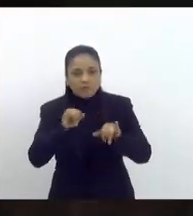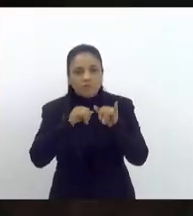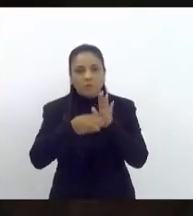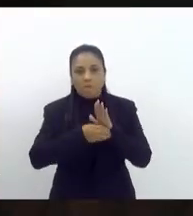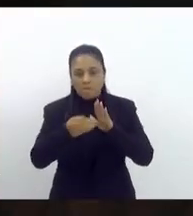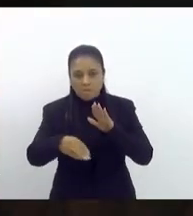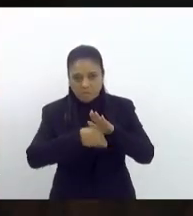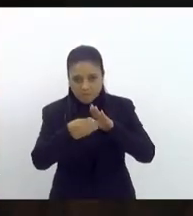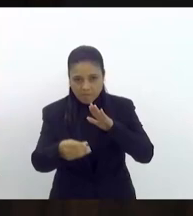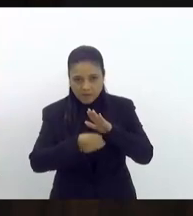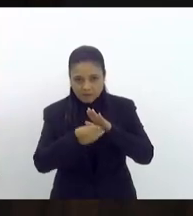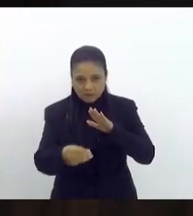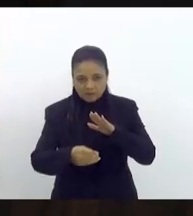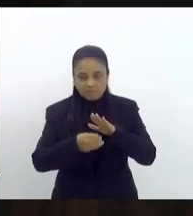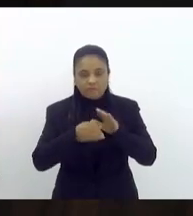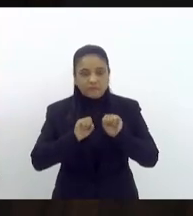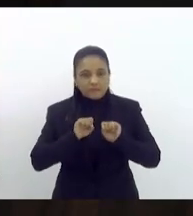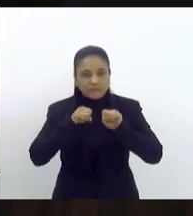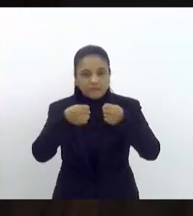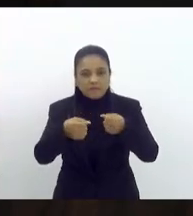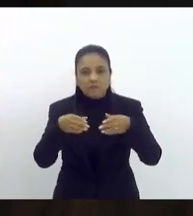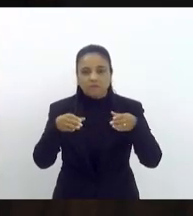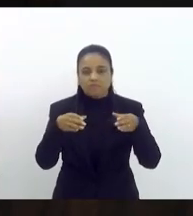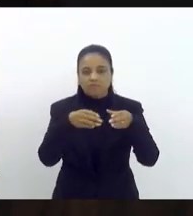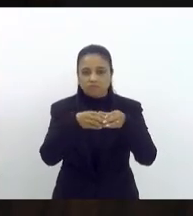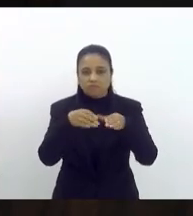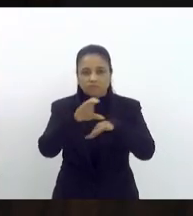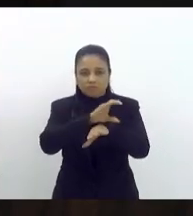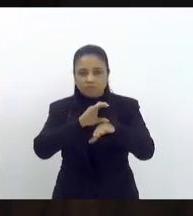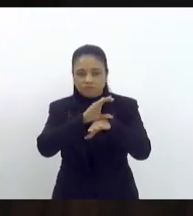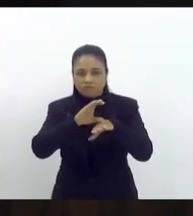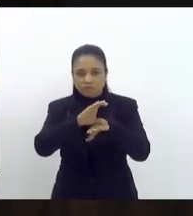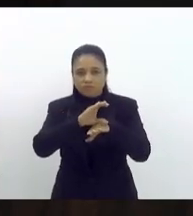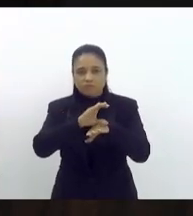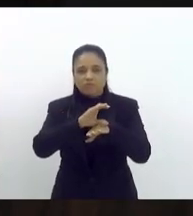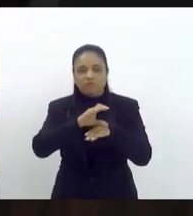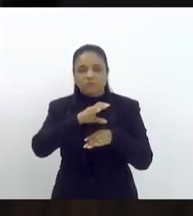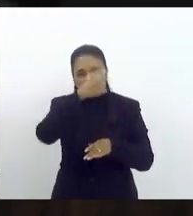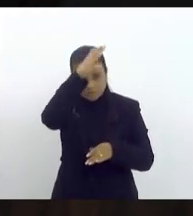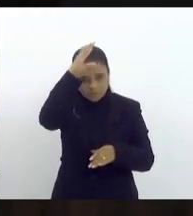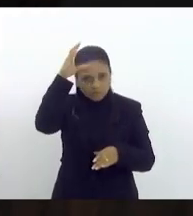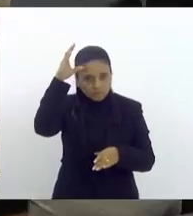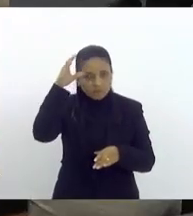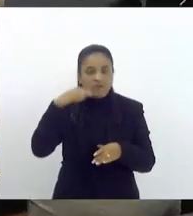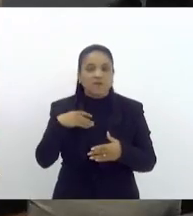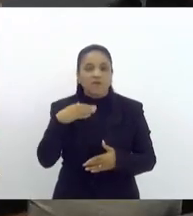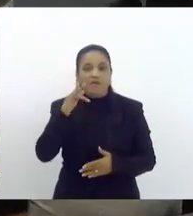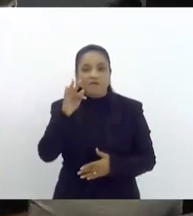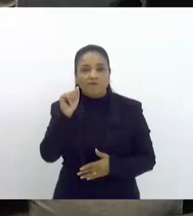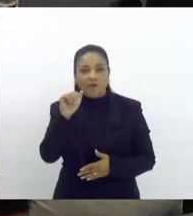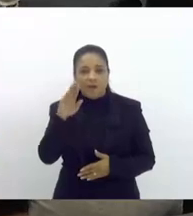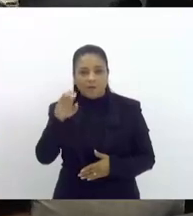parecer pela comissão de Defesa do Consumidor Deputado Fábio Silva